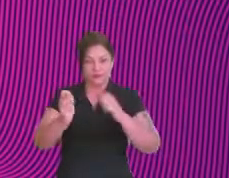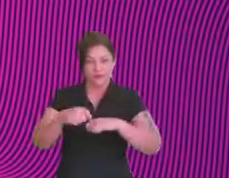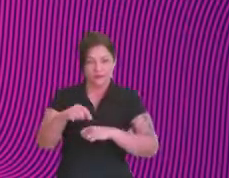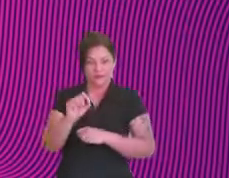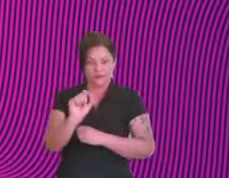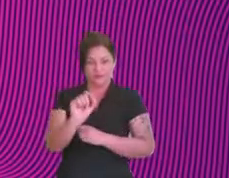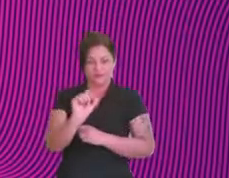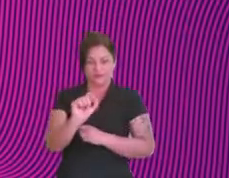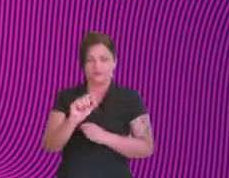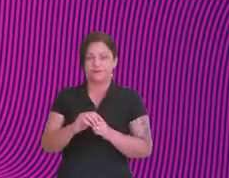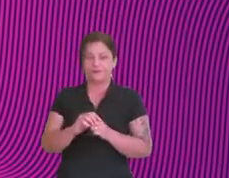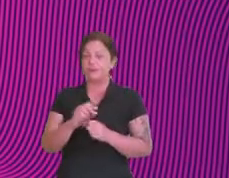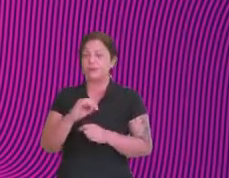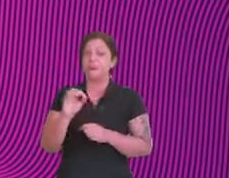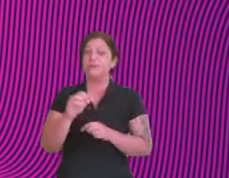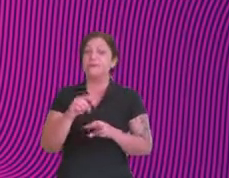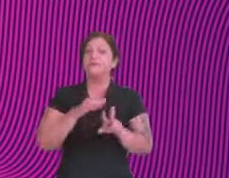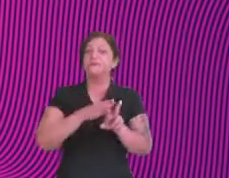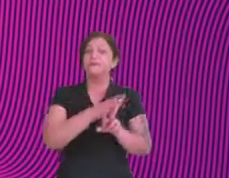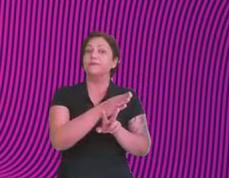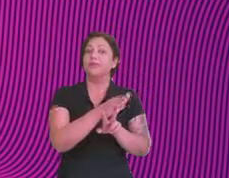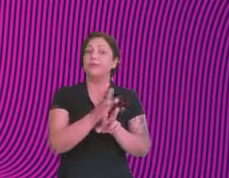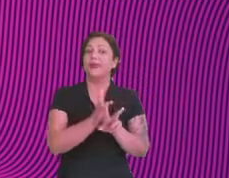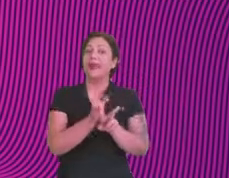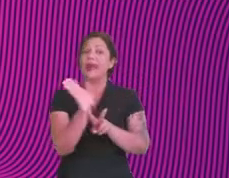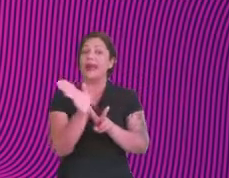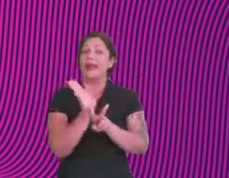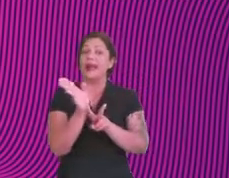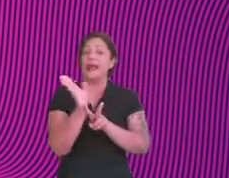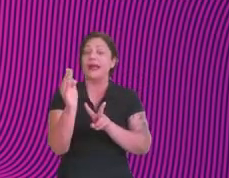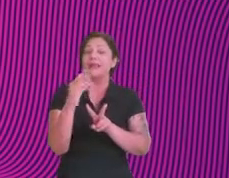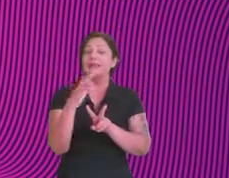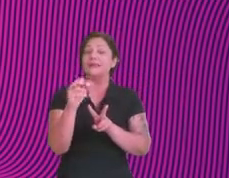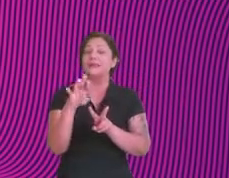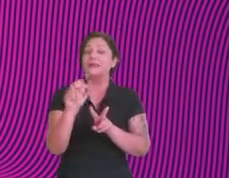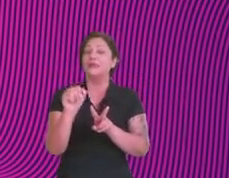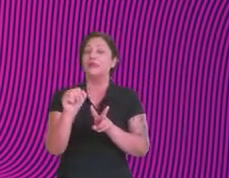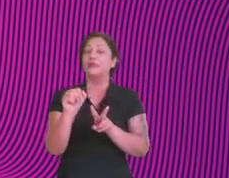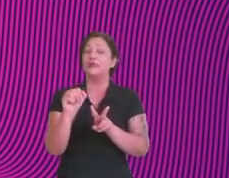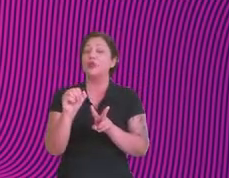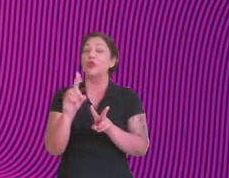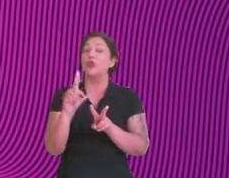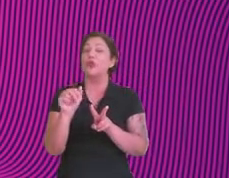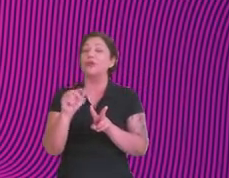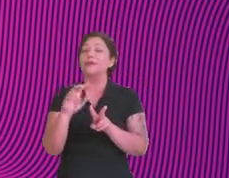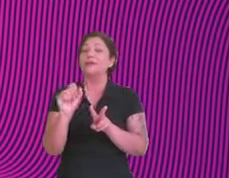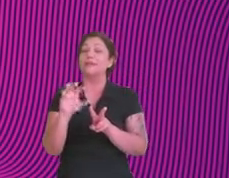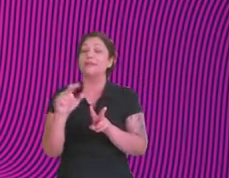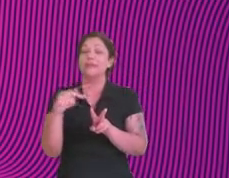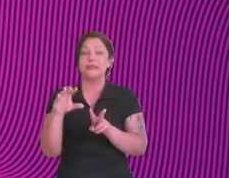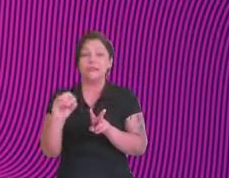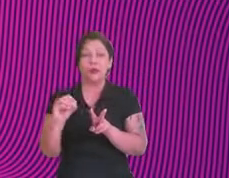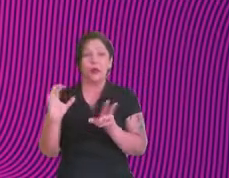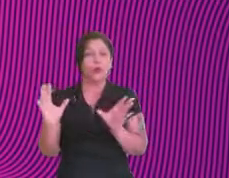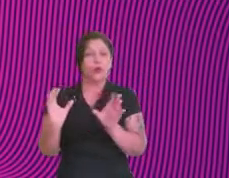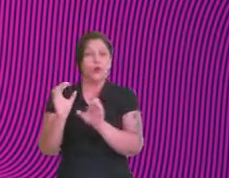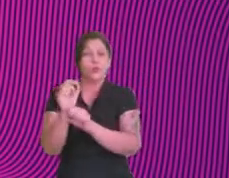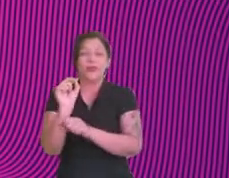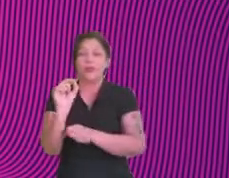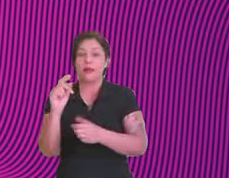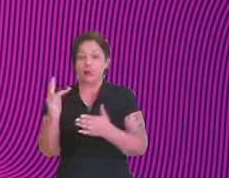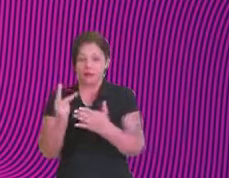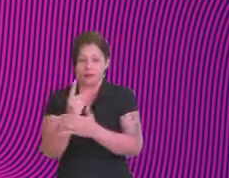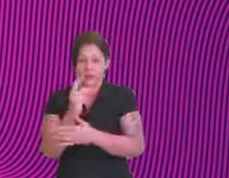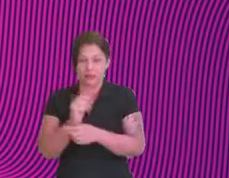a citorredução completa. O que a gente sabe é o seguinte, que se você conseguir a citorredução completa, você está trazendo bem para a paciente. Se você não conseguir a